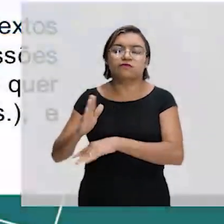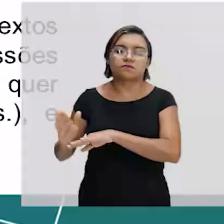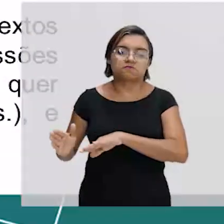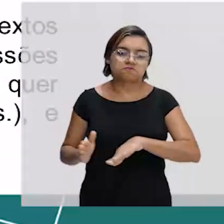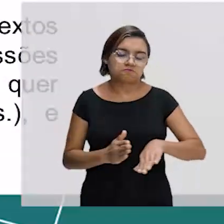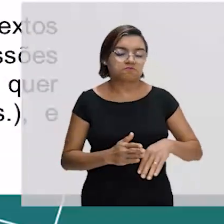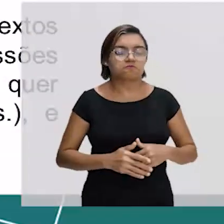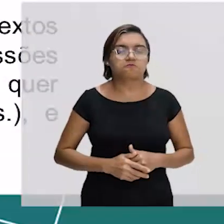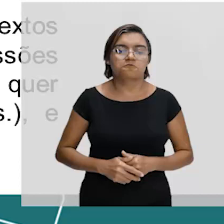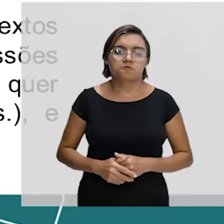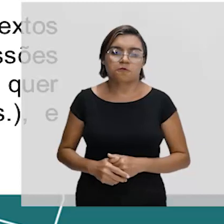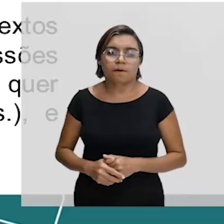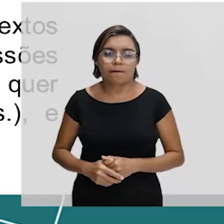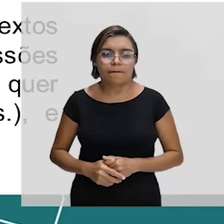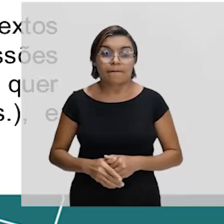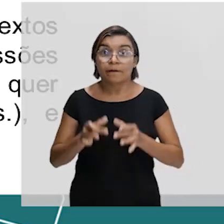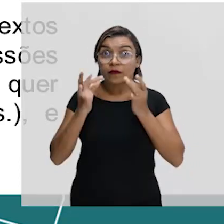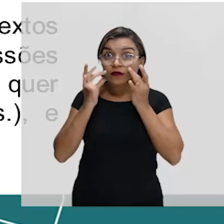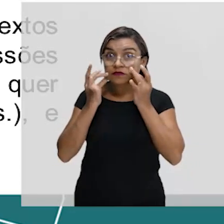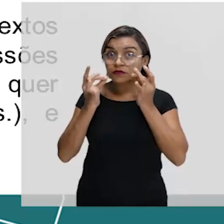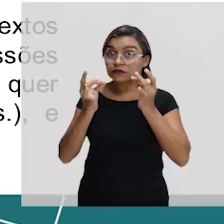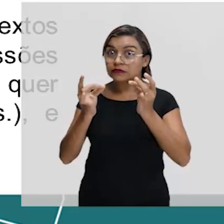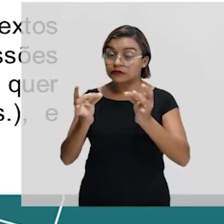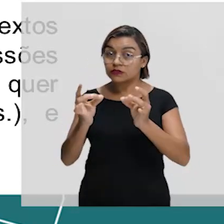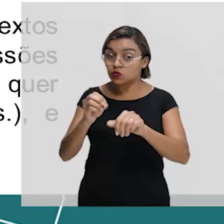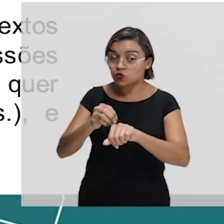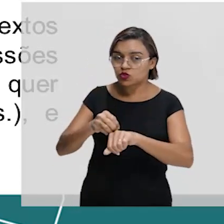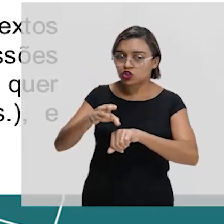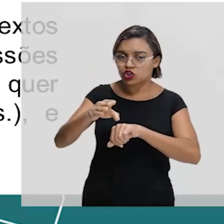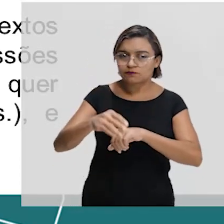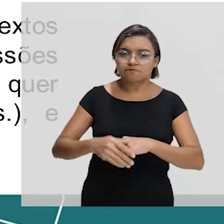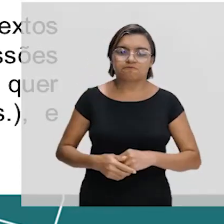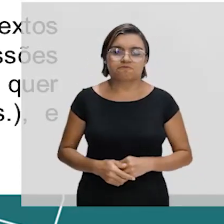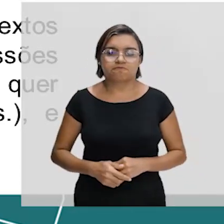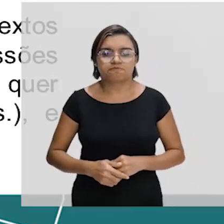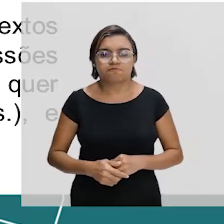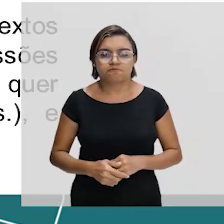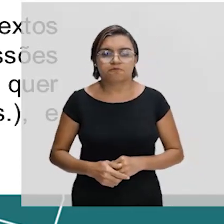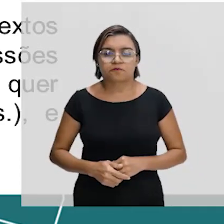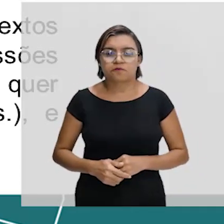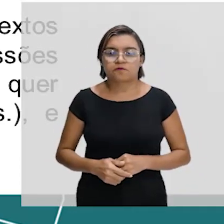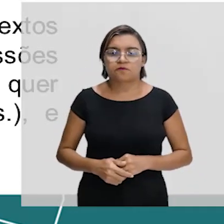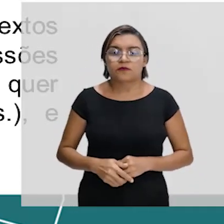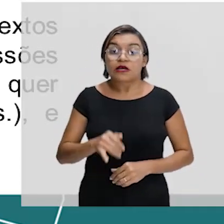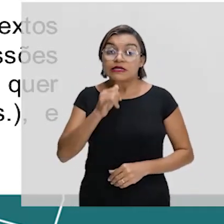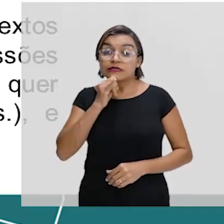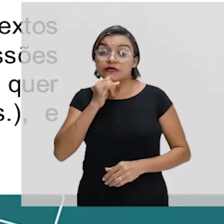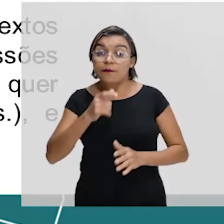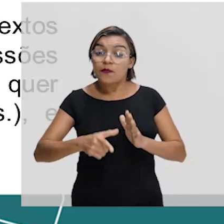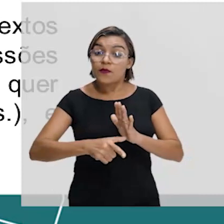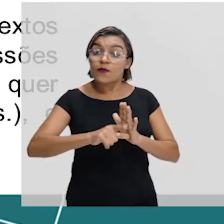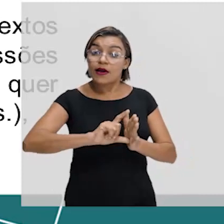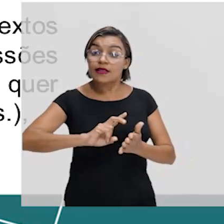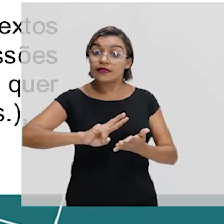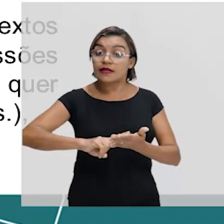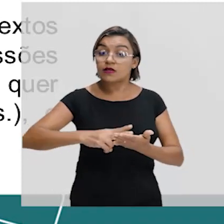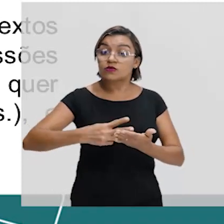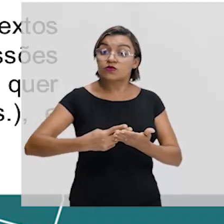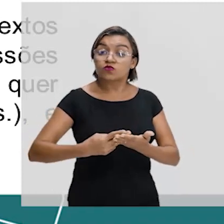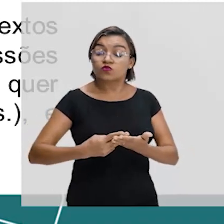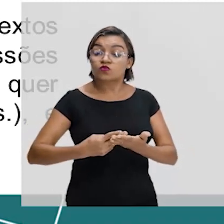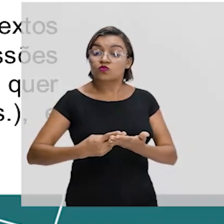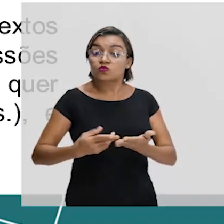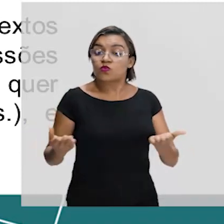Vamos ficar de ojo, vamos prestar atenção na dica. Observe que, no exemplo anterior, a tradução do presente